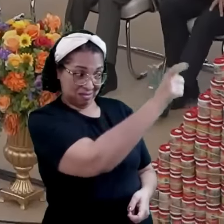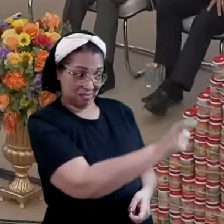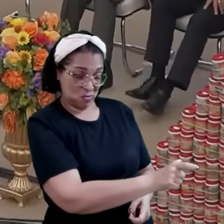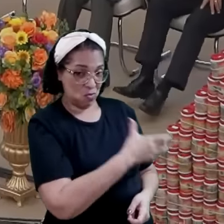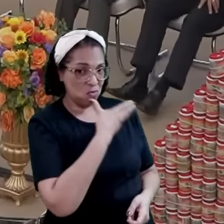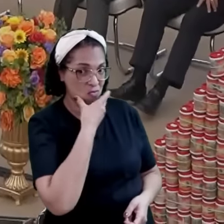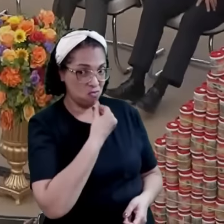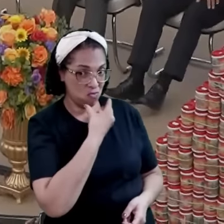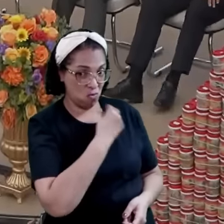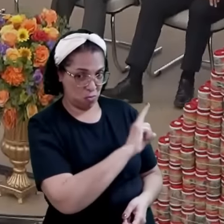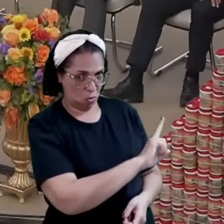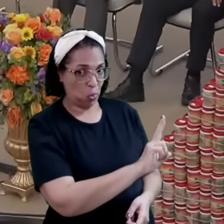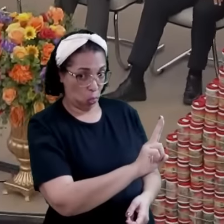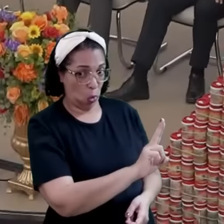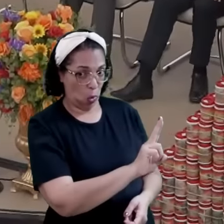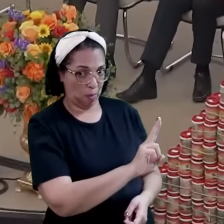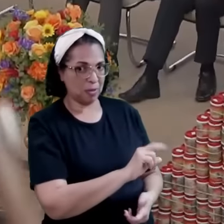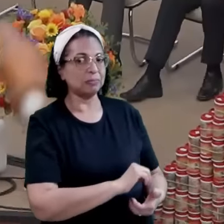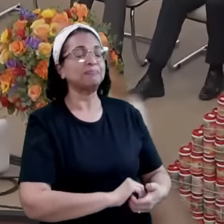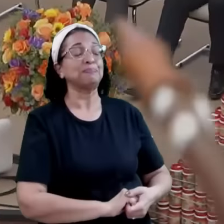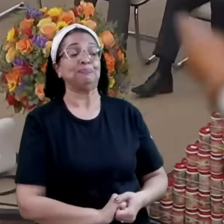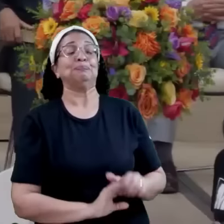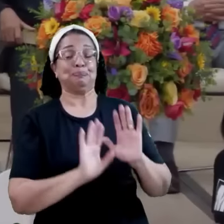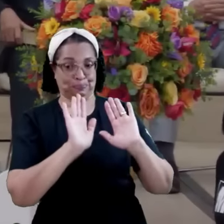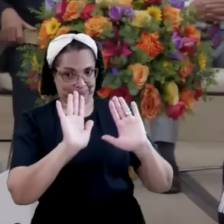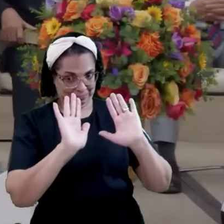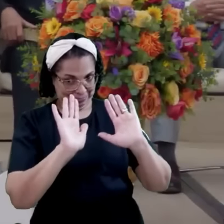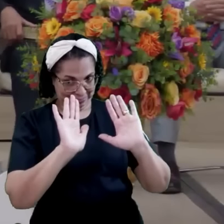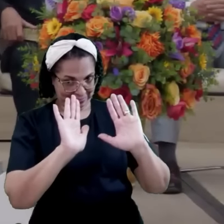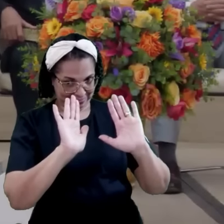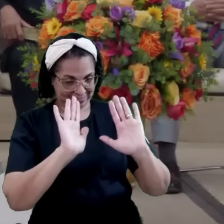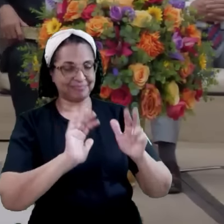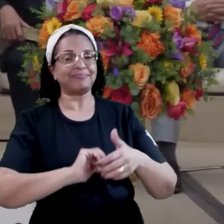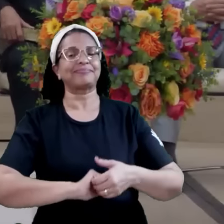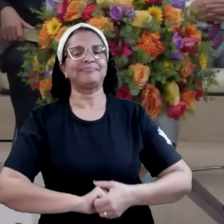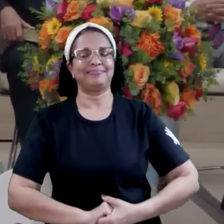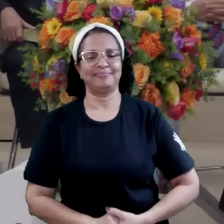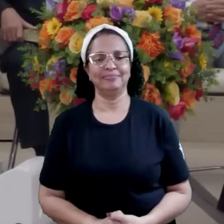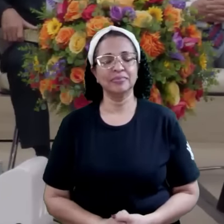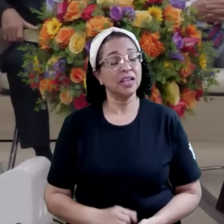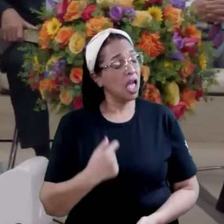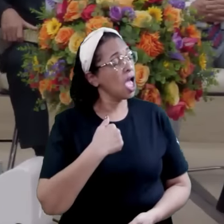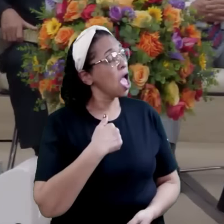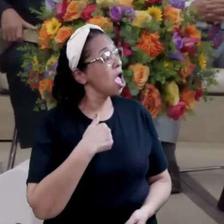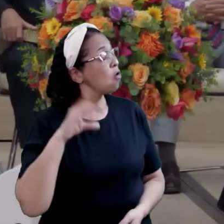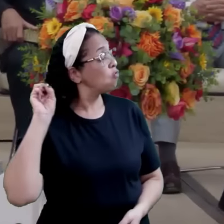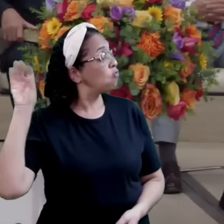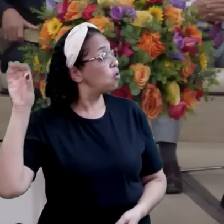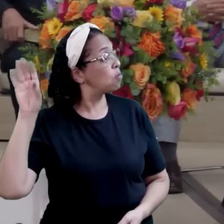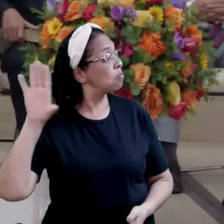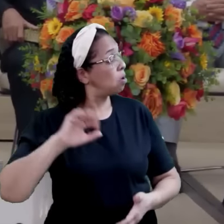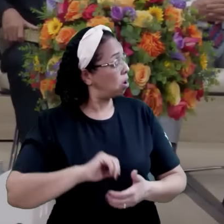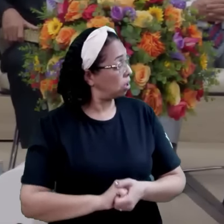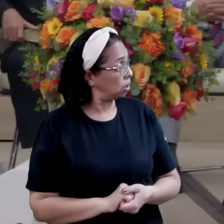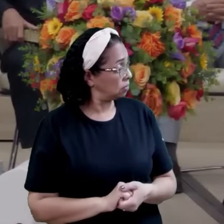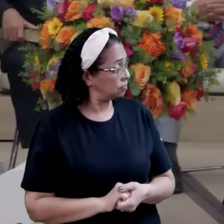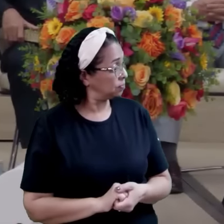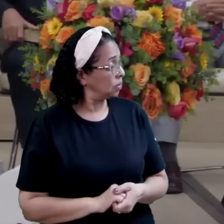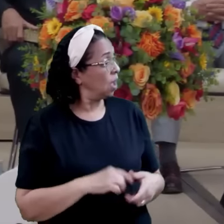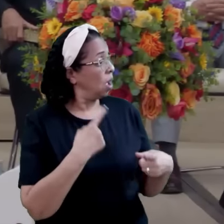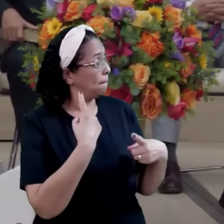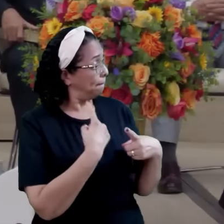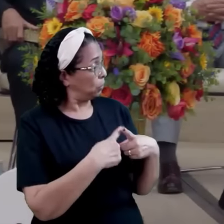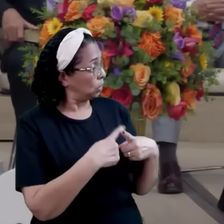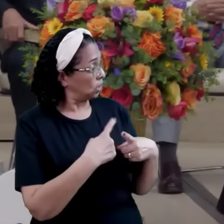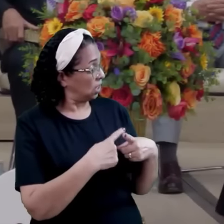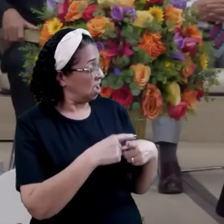nome hum falei irmão eu tô indo embora porque eu cheguei aí o senhor falou para mim que tinha vaga na porta